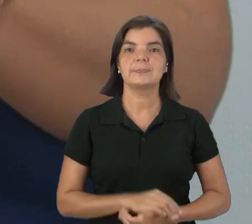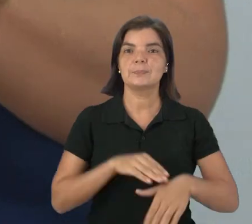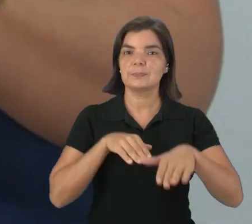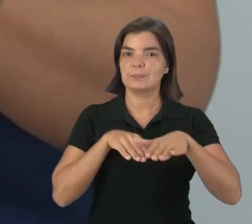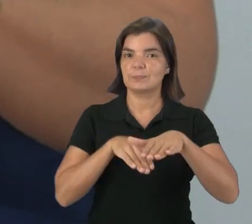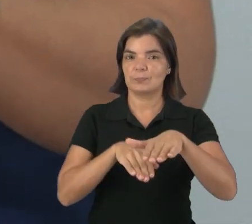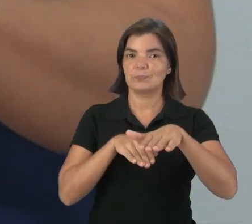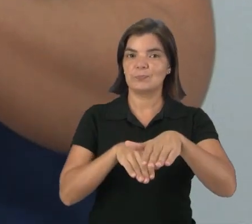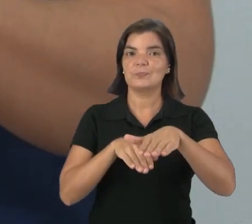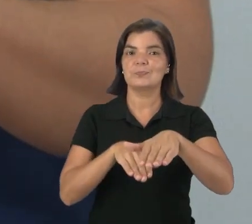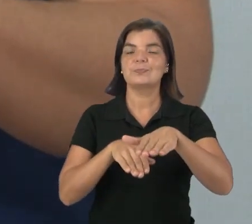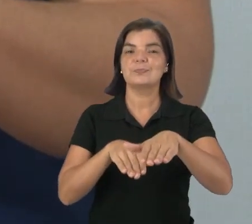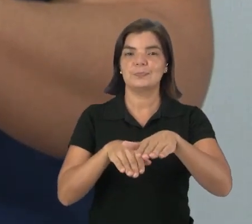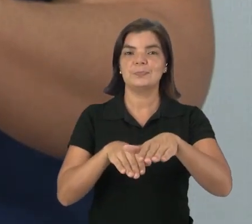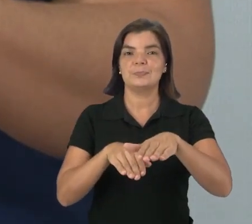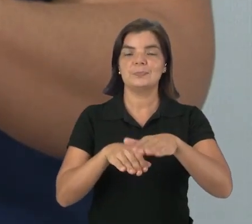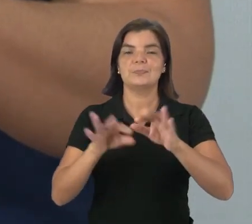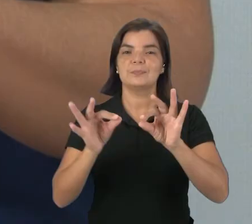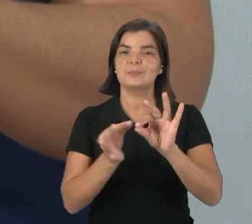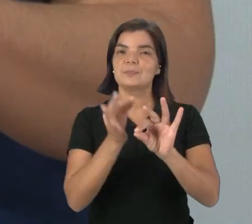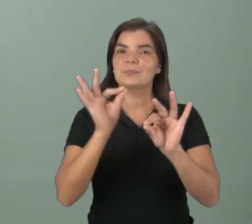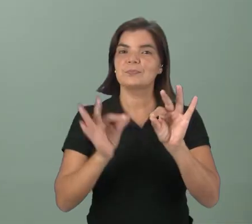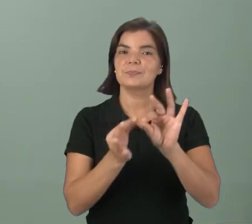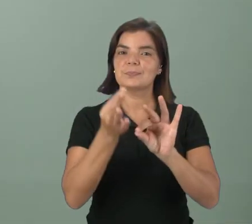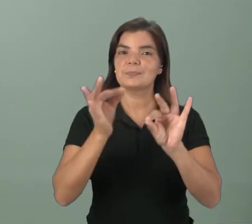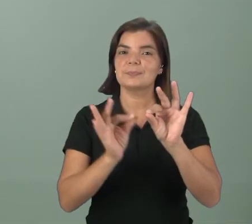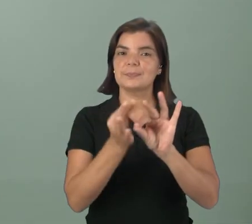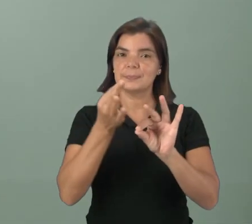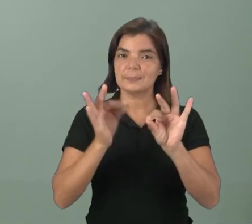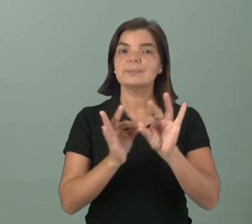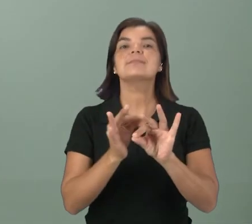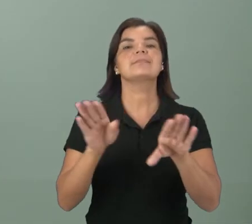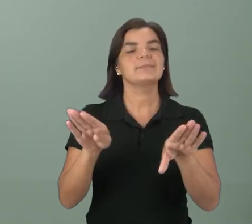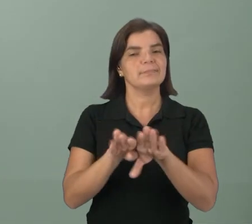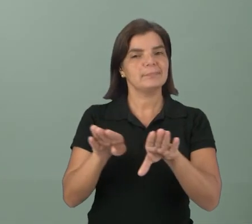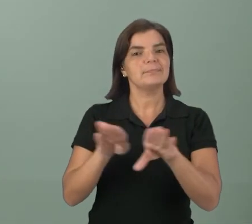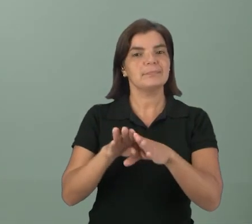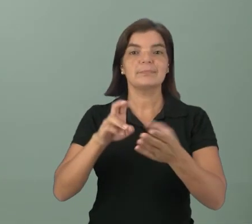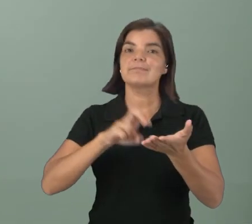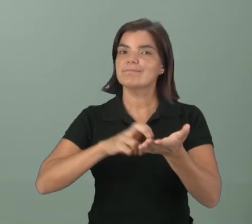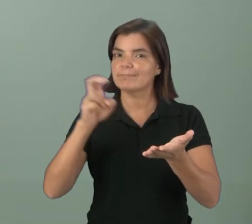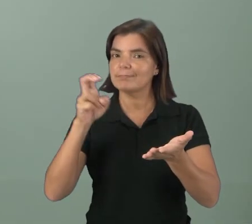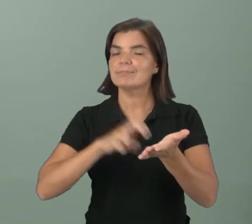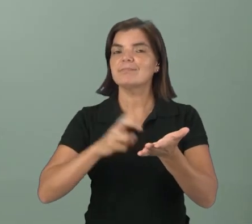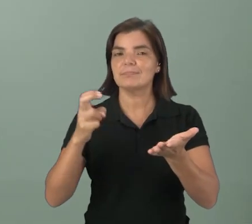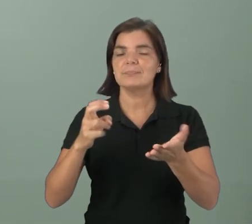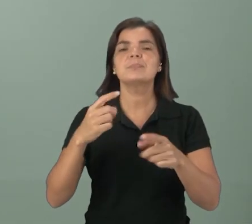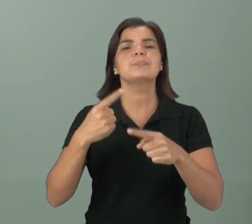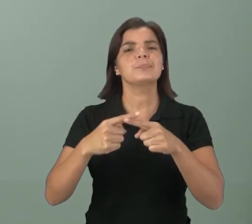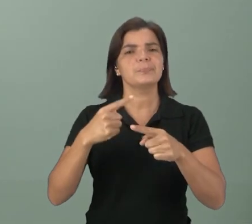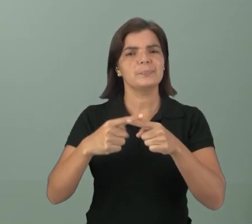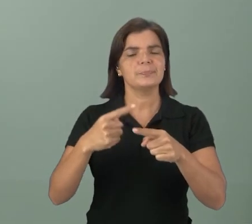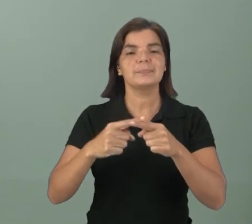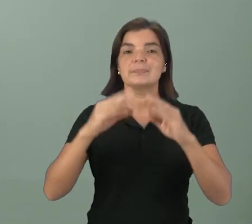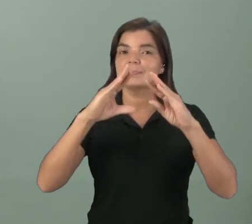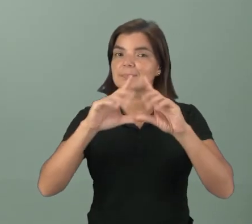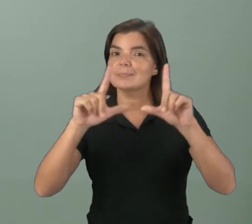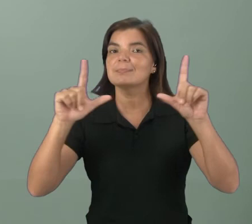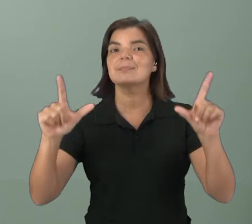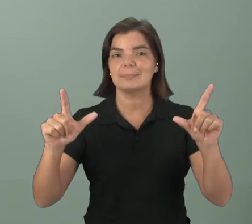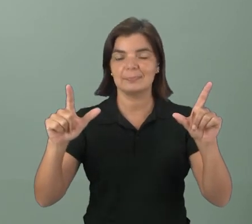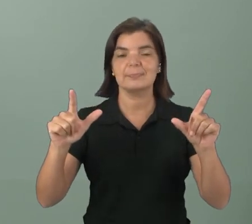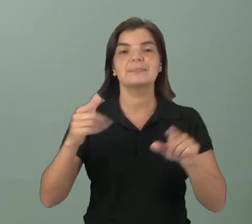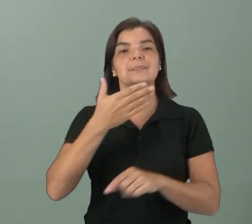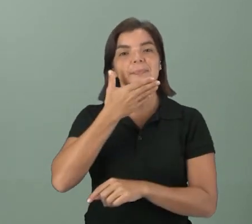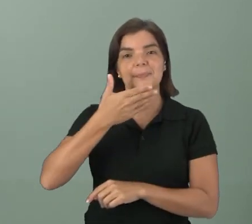costureira Geralmente as costureira costura na costura o mais um período do dia porque a parte mais clara